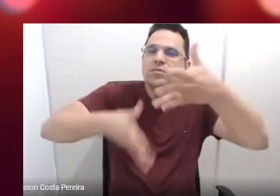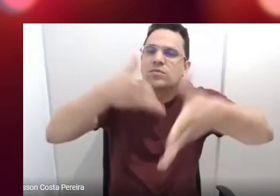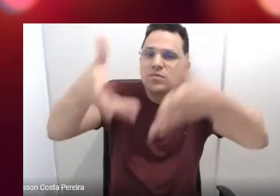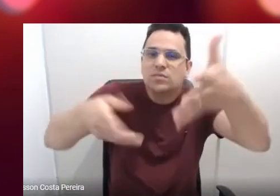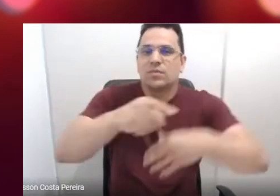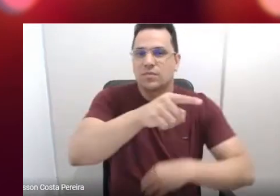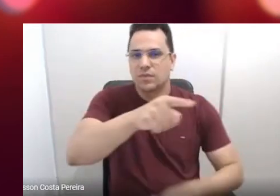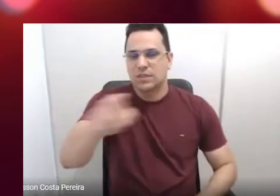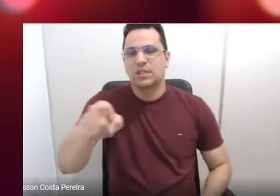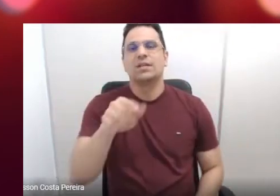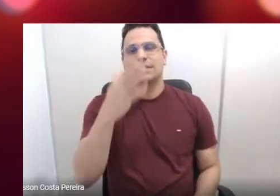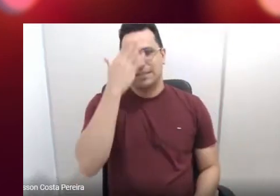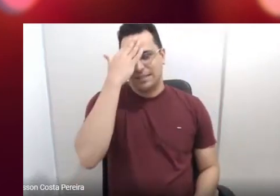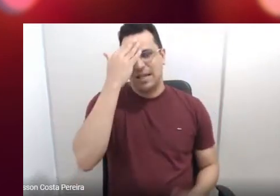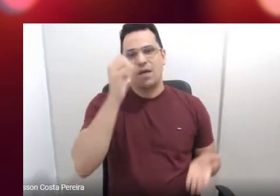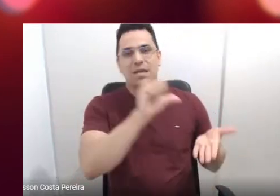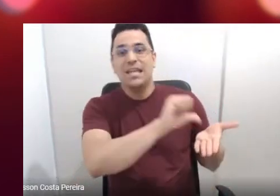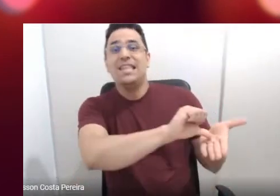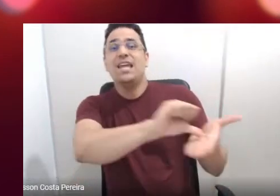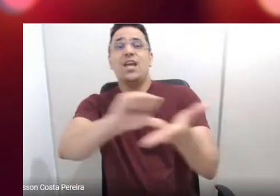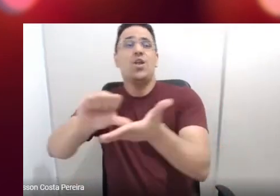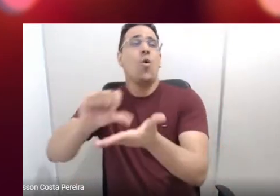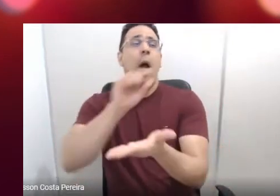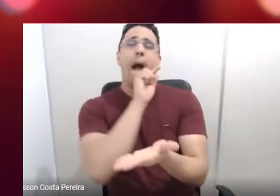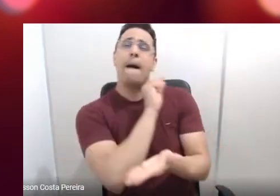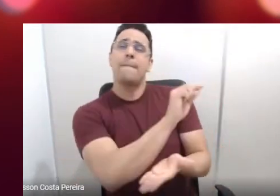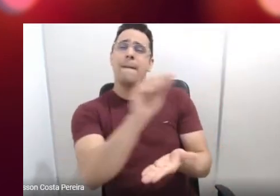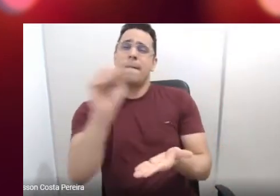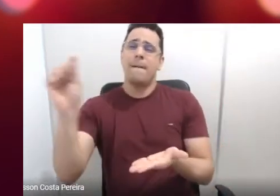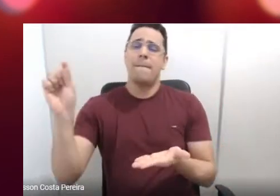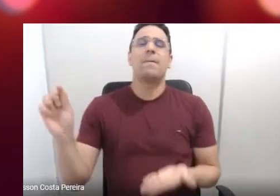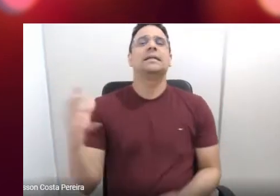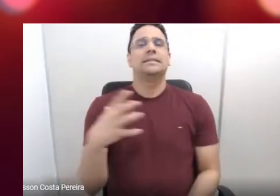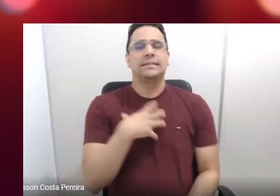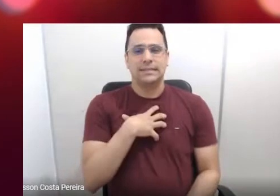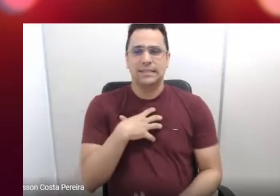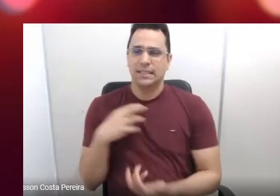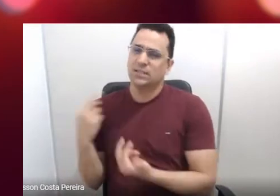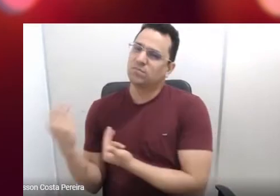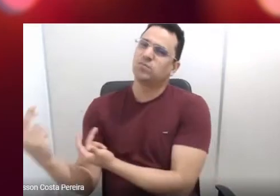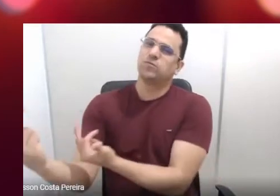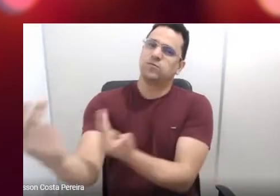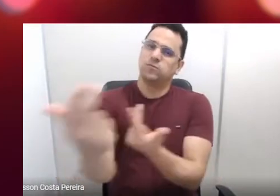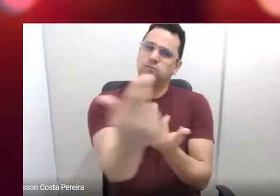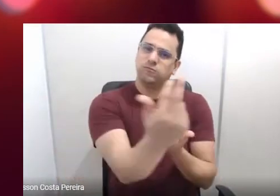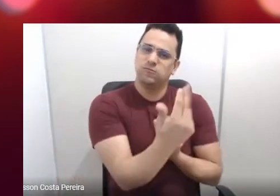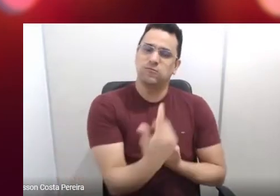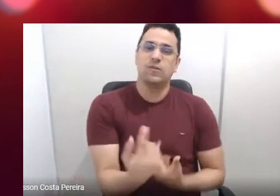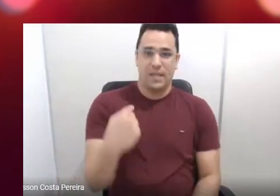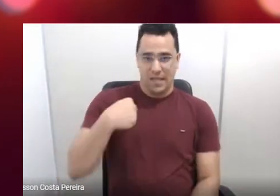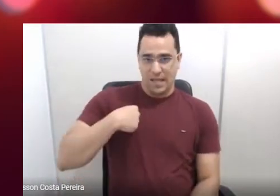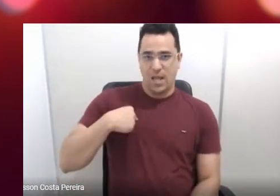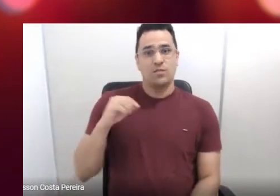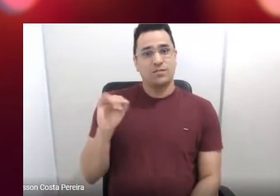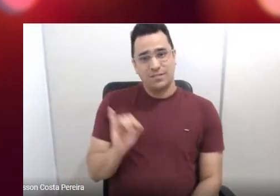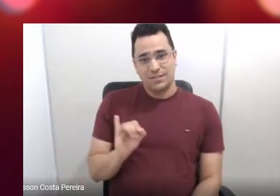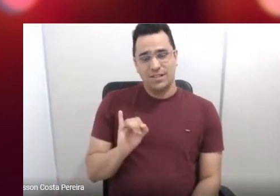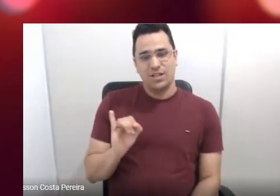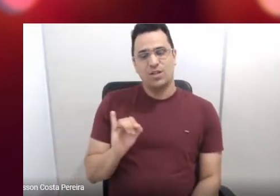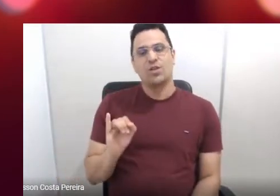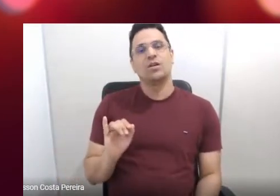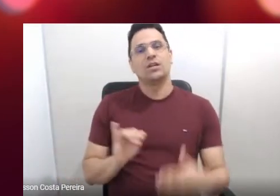traduzidas em palavras, e creio que seja o sentimento das unidades acadêmicas do interior. Espero que essas tenham se